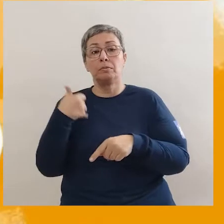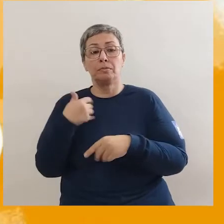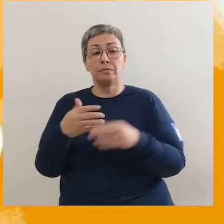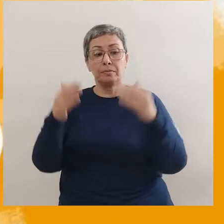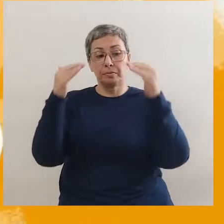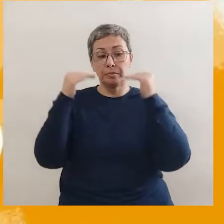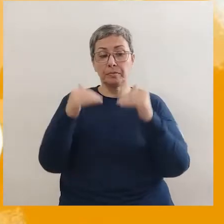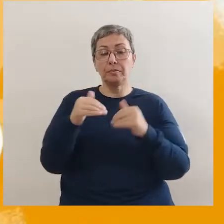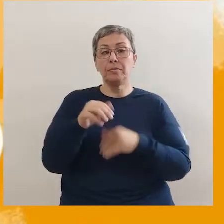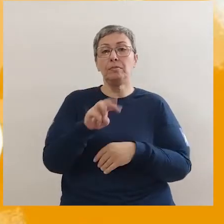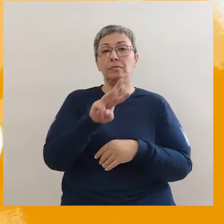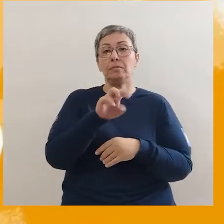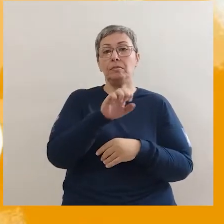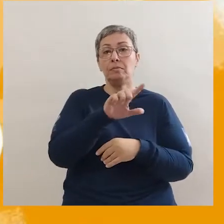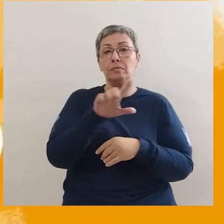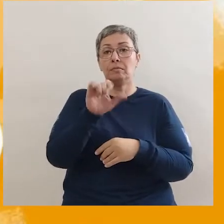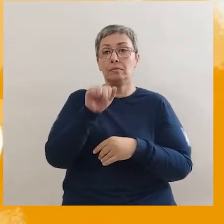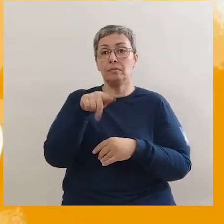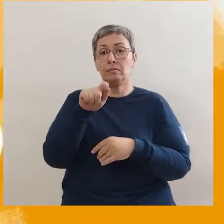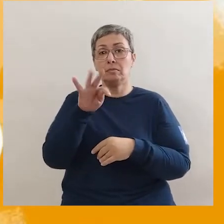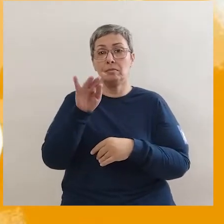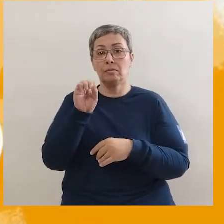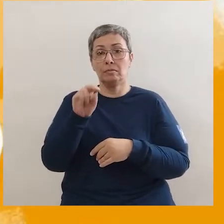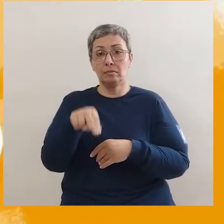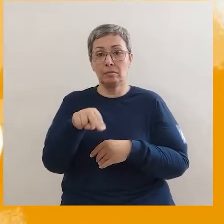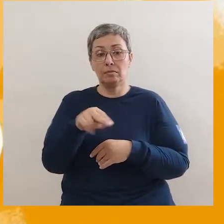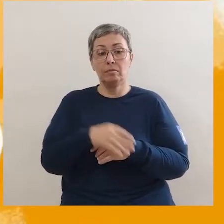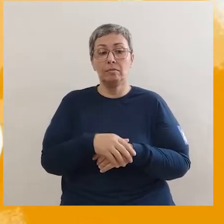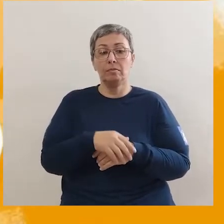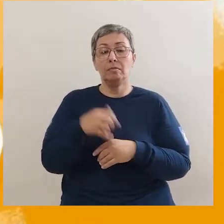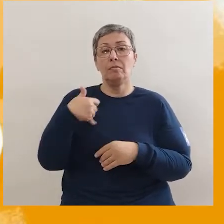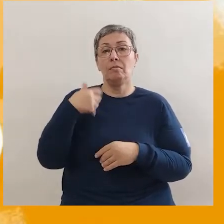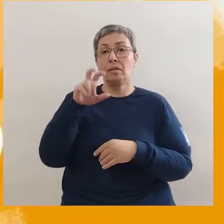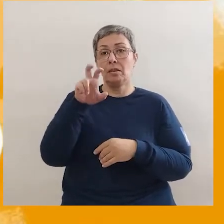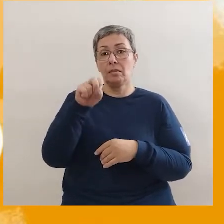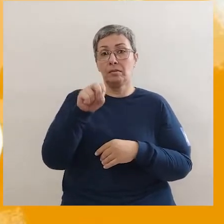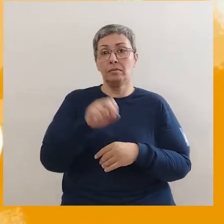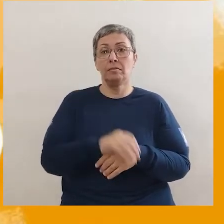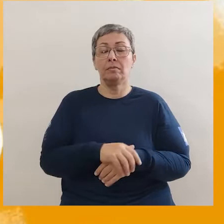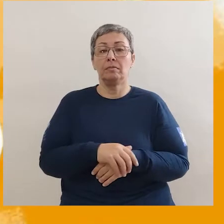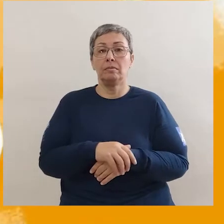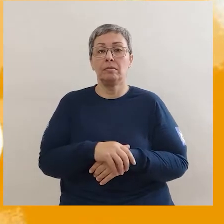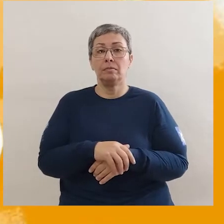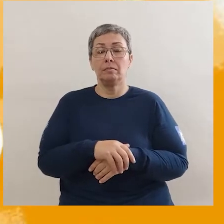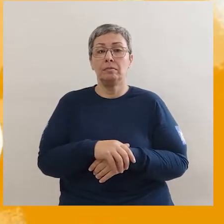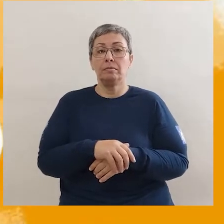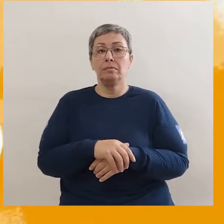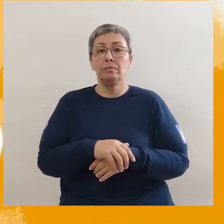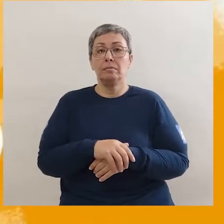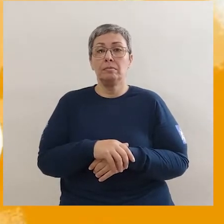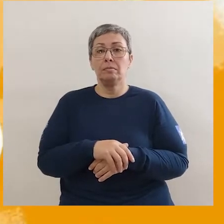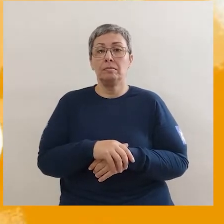Embaixo, Wellington, professor Wellington, 50 anos.